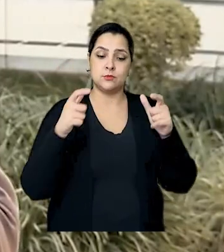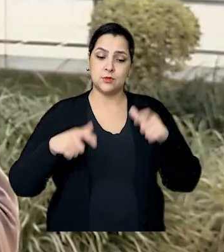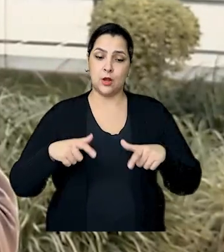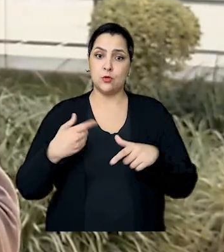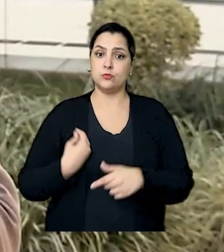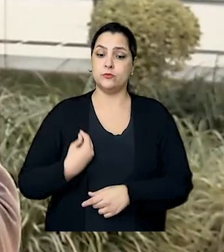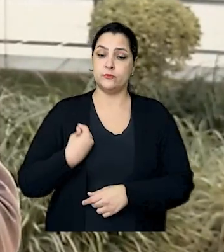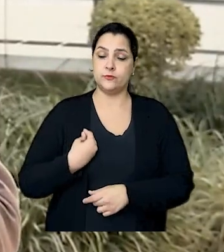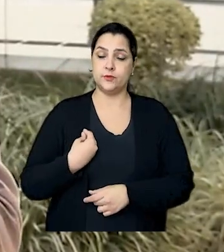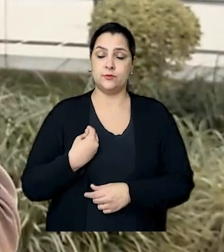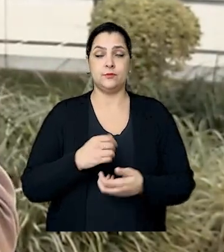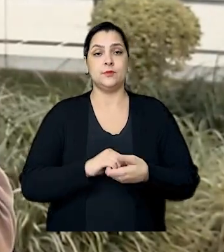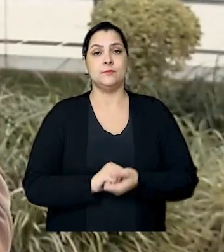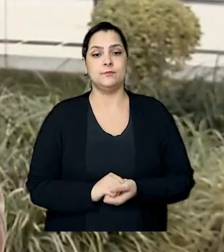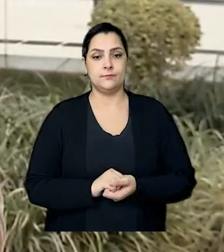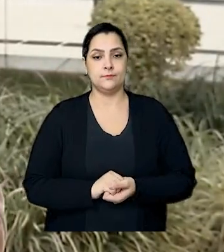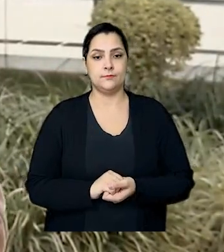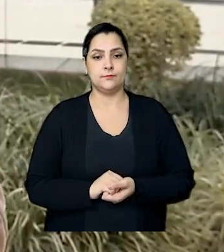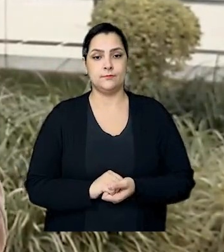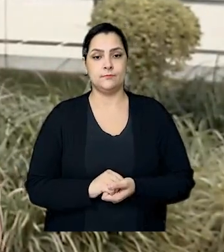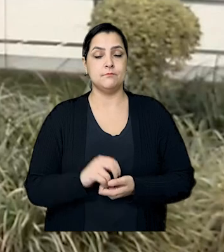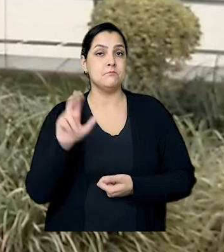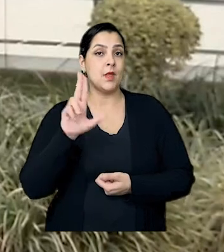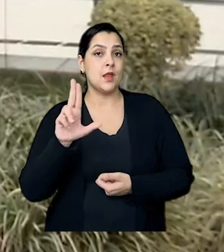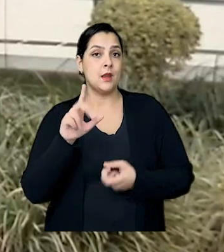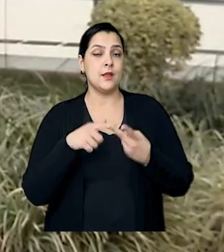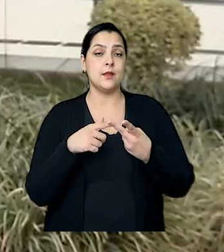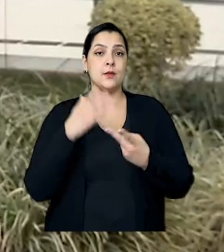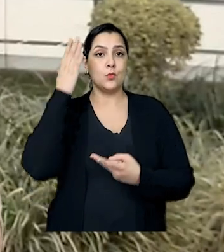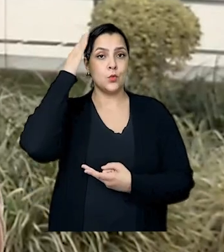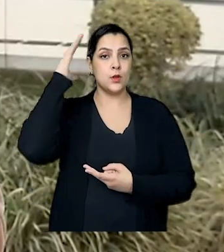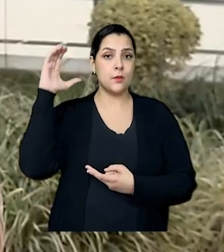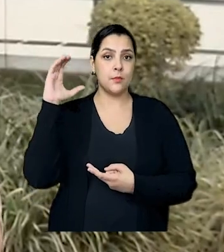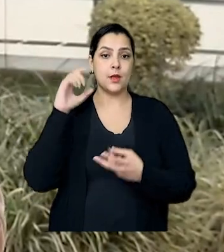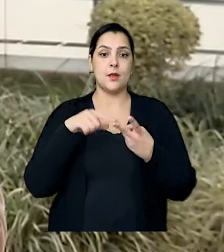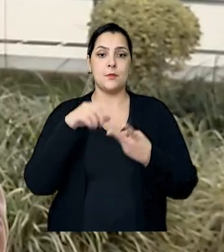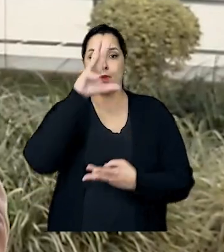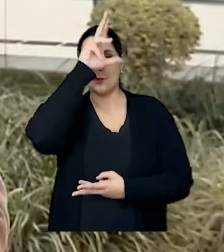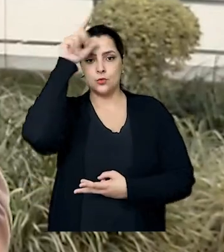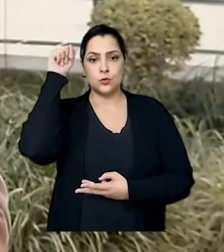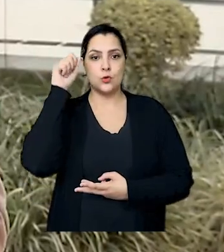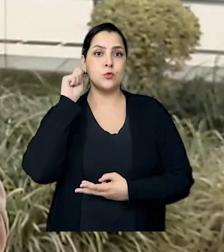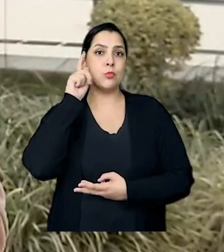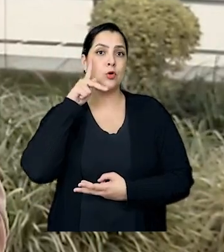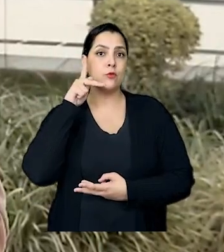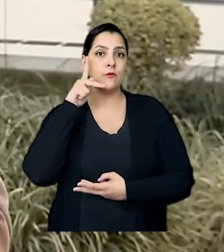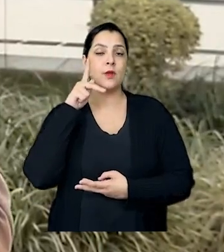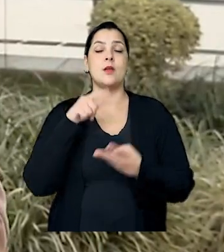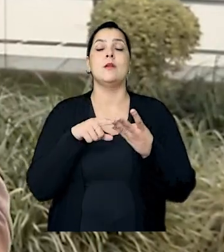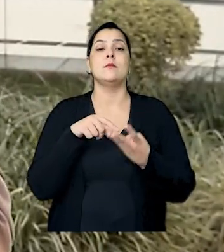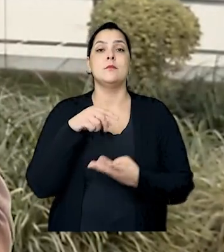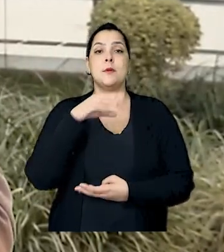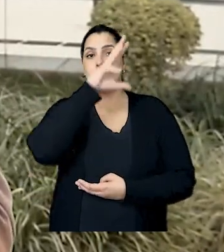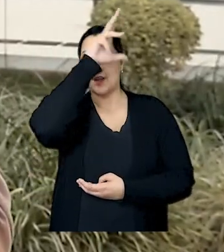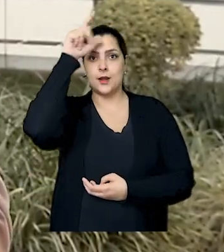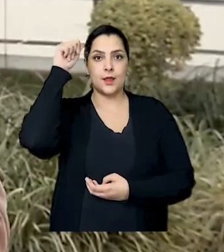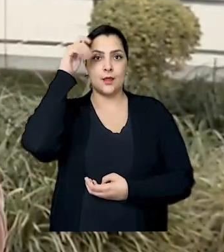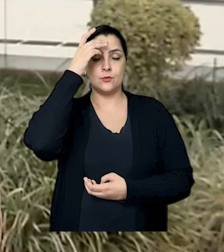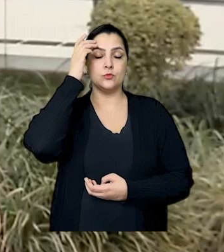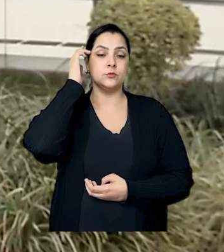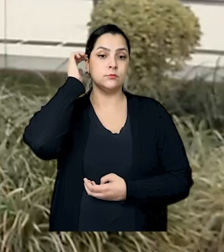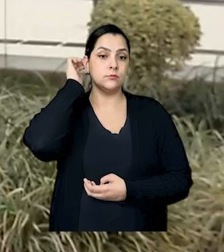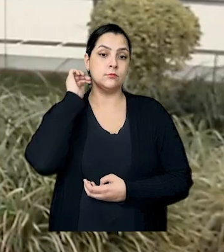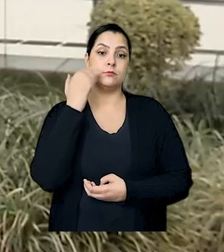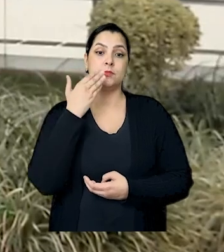de distância de seu domicílio original como Belém Cuiabá Mato Grosso Porto Velho e Manaus ao pedir